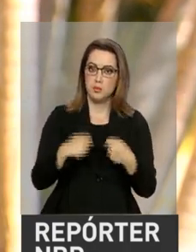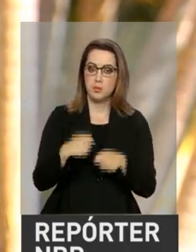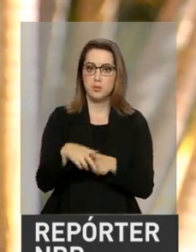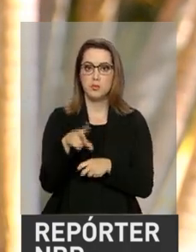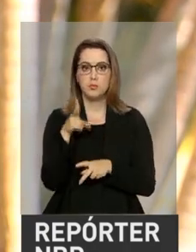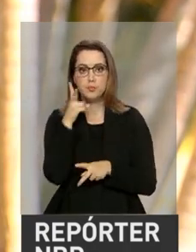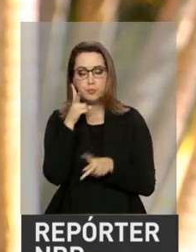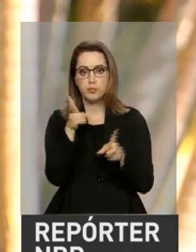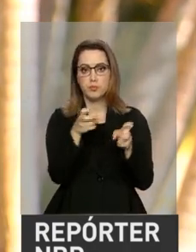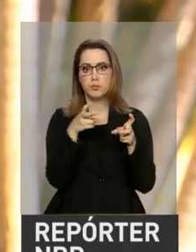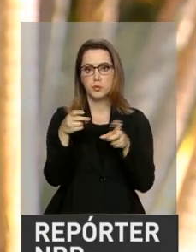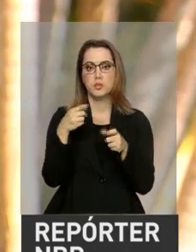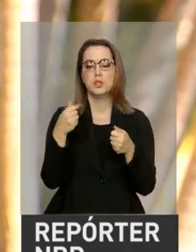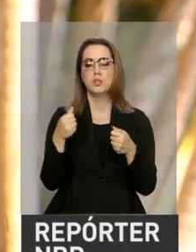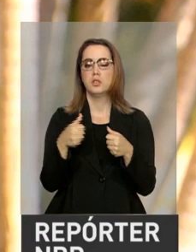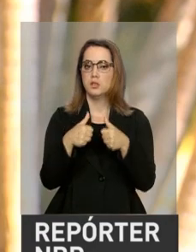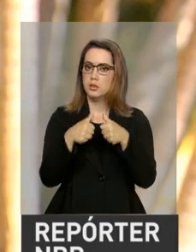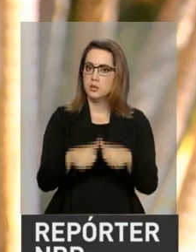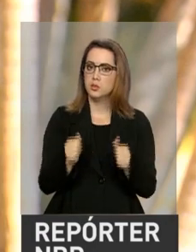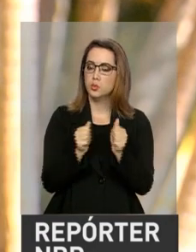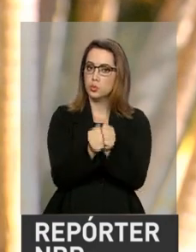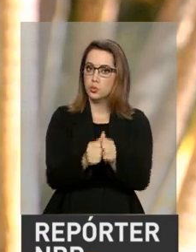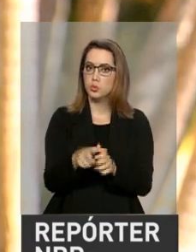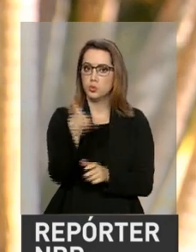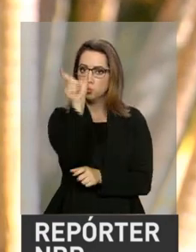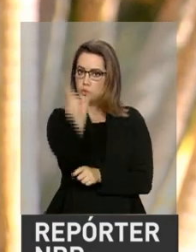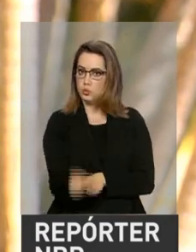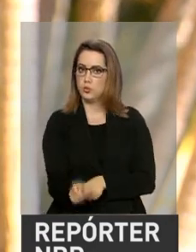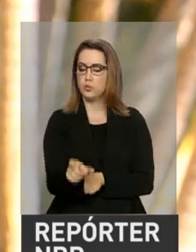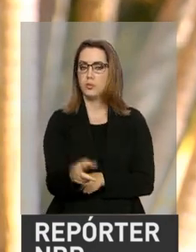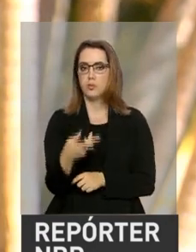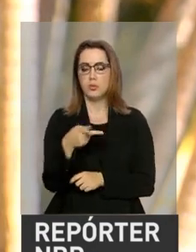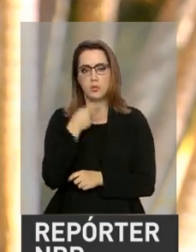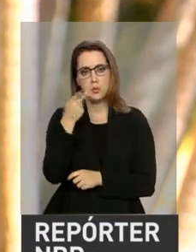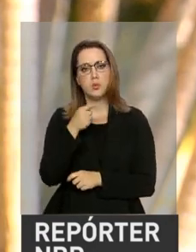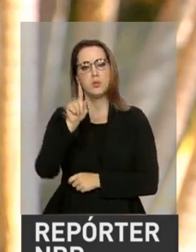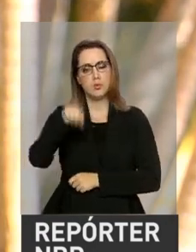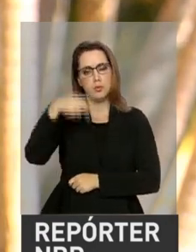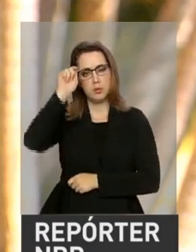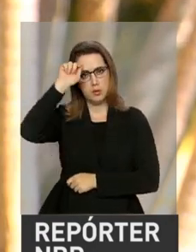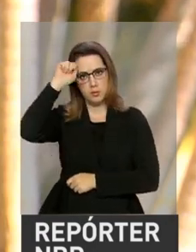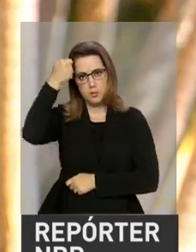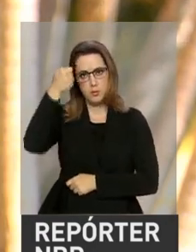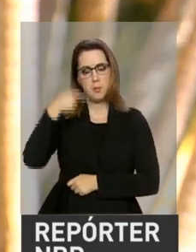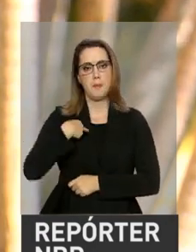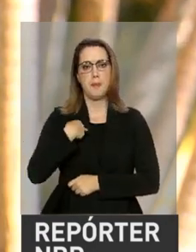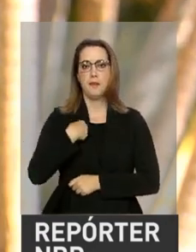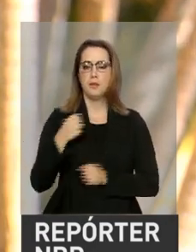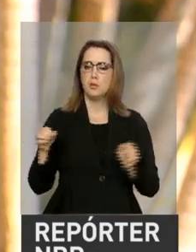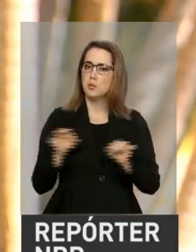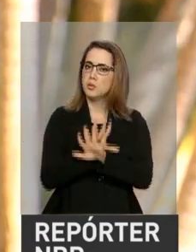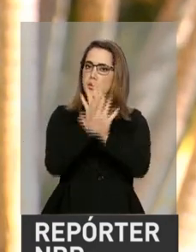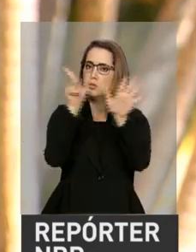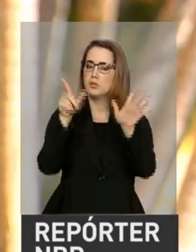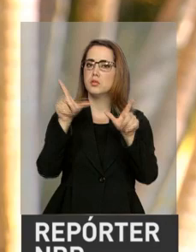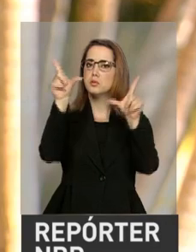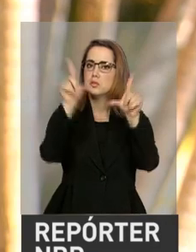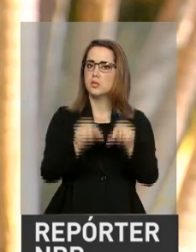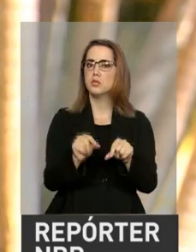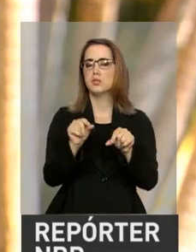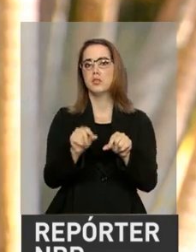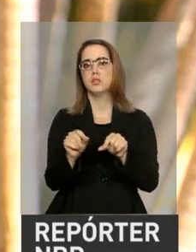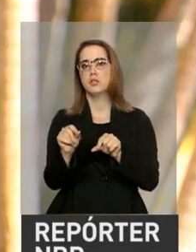Obrigatoriamente na presença do candidato a medida pretende dar mais transparência ao processo e contribuir com a redução da